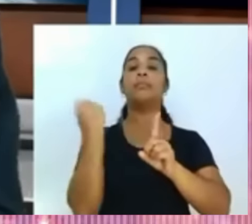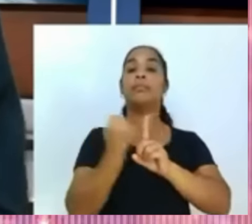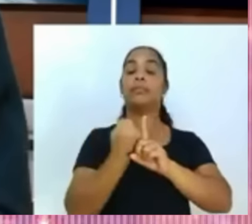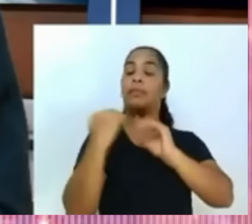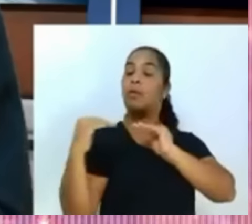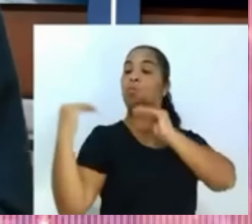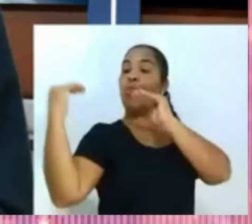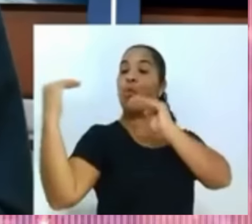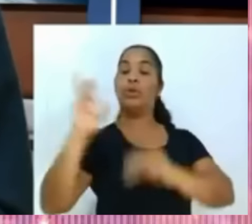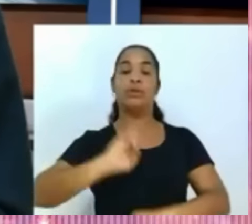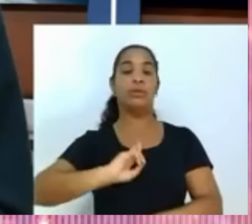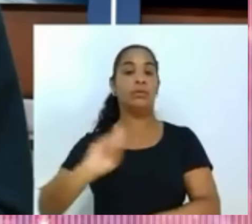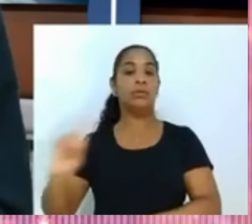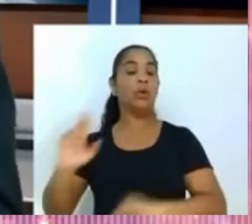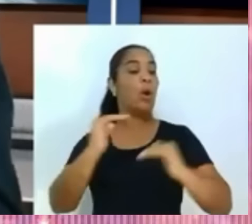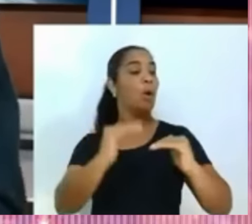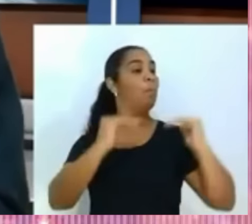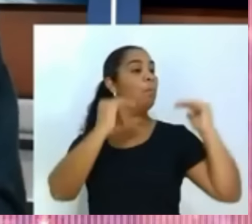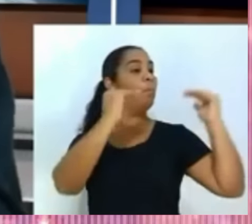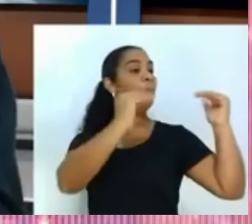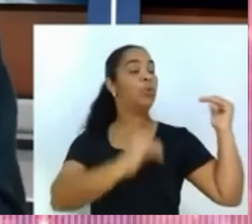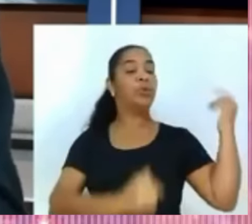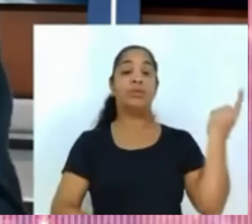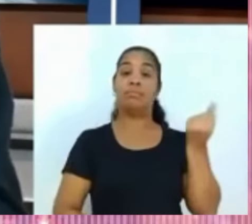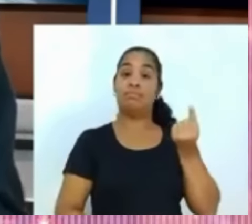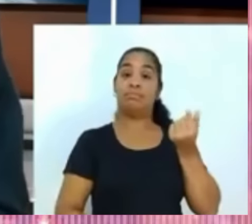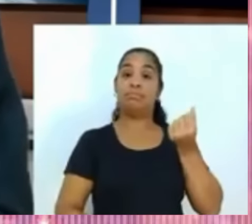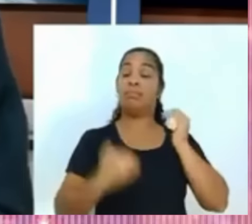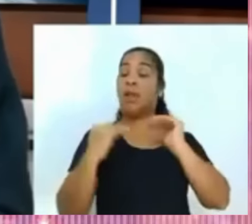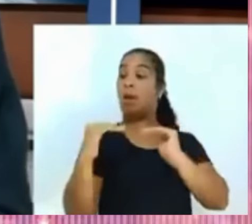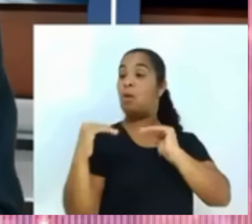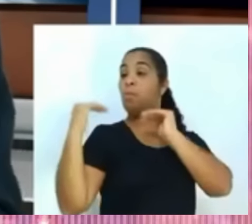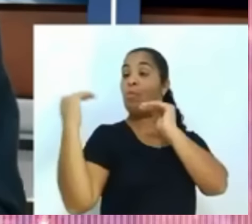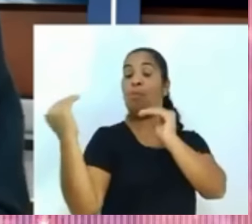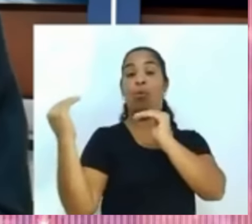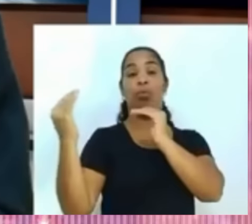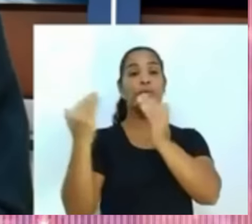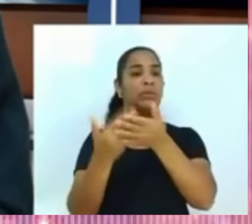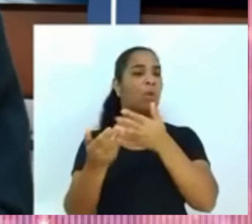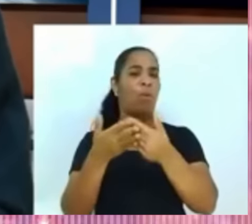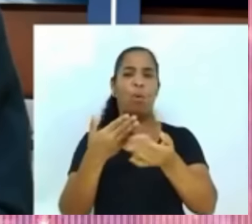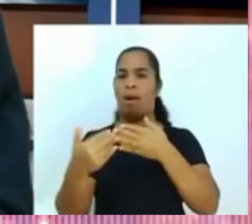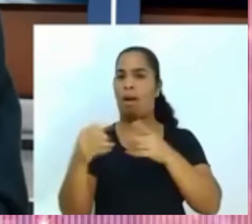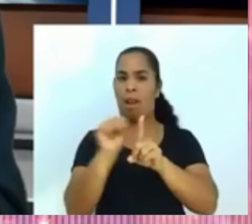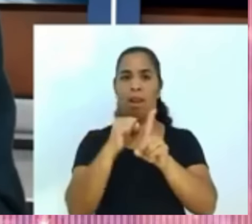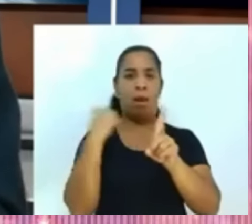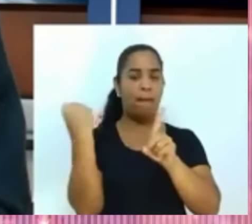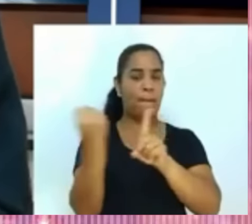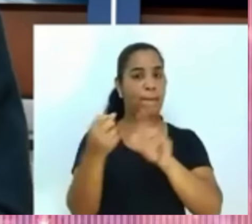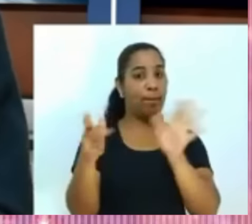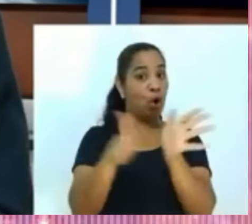posição Econômica ou qualquer aquela manifestação cultural